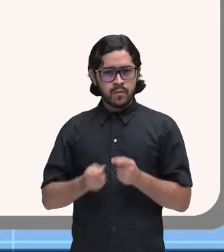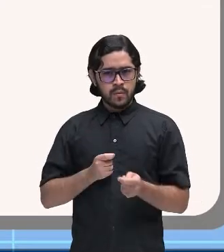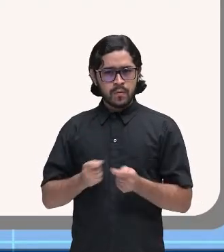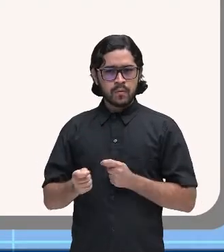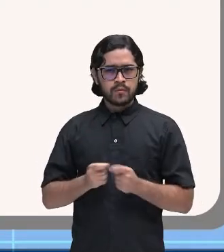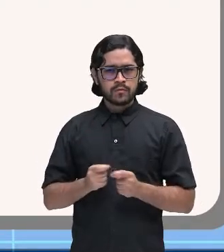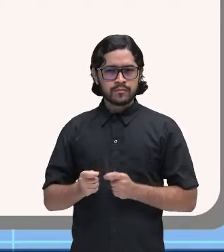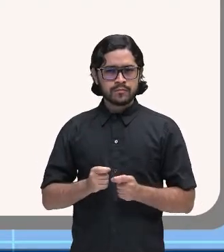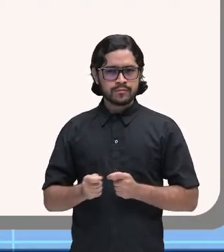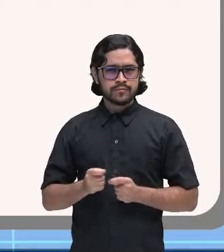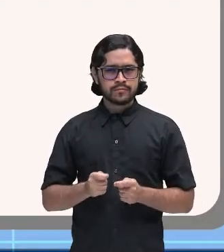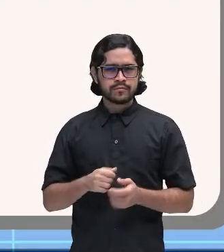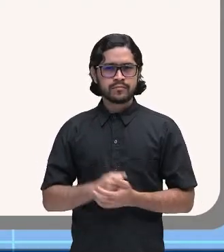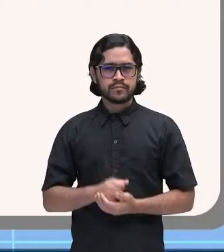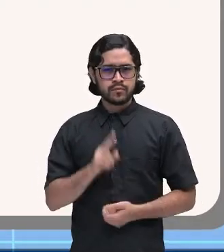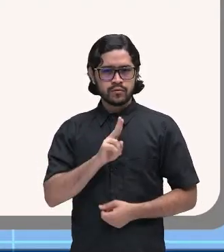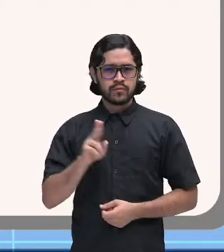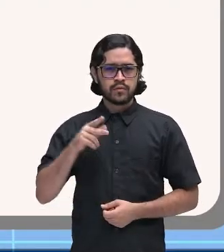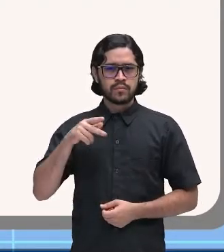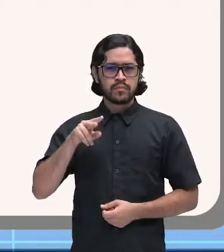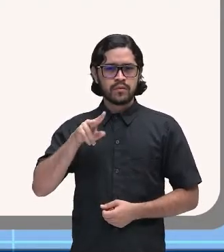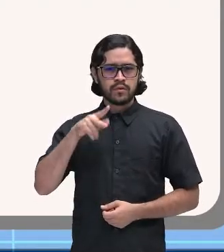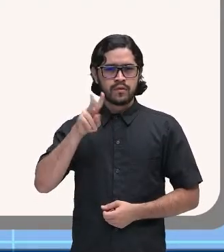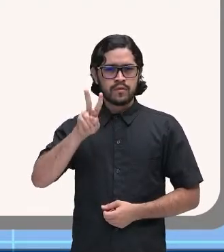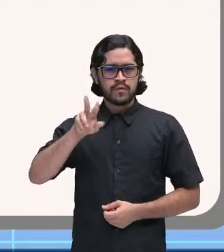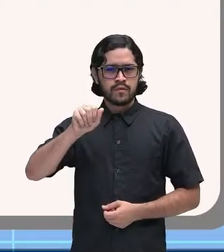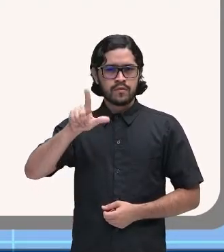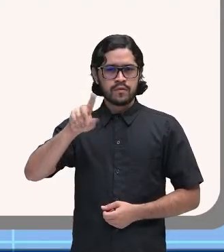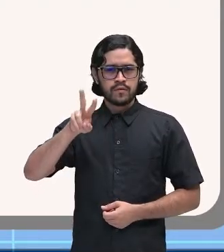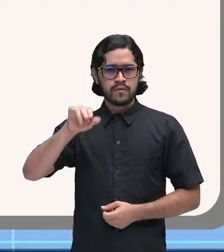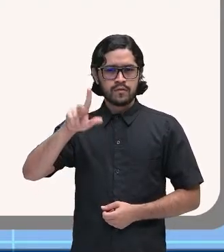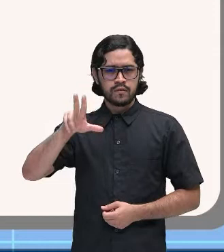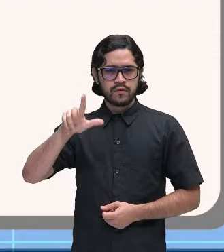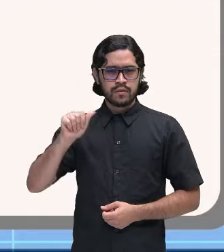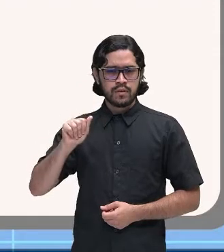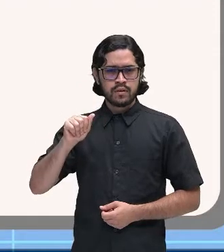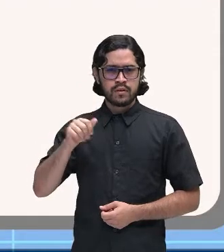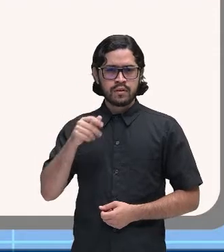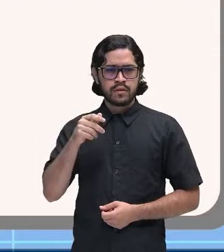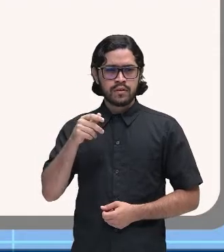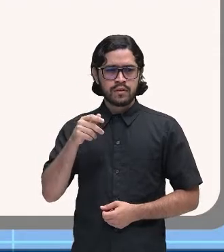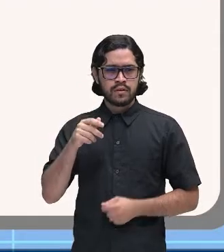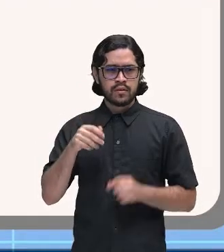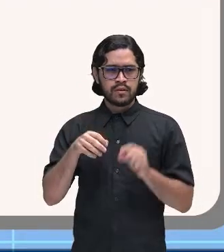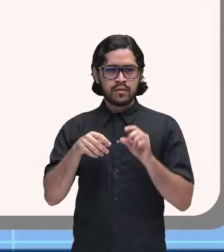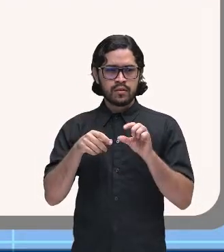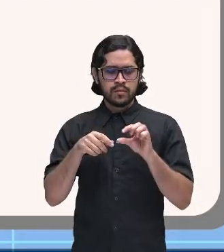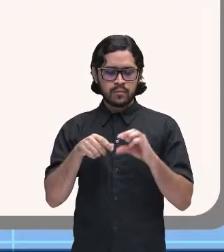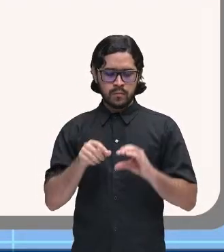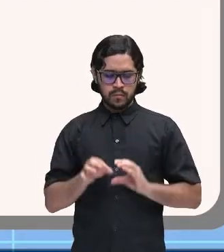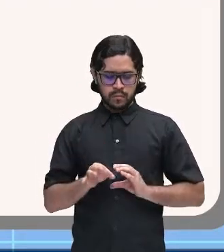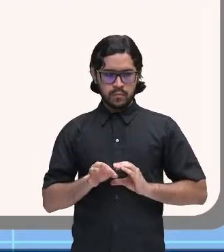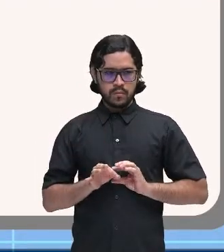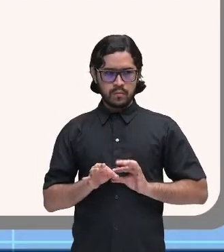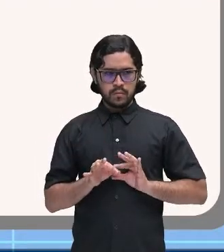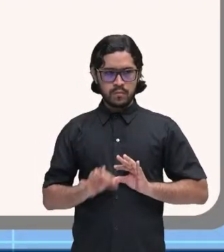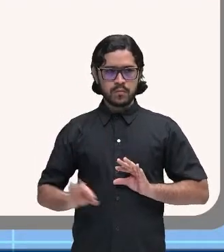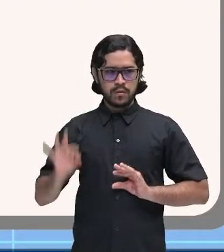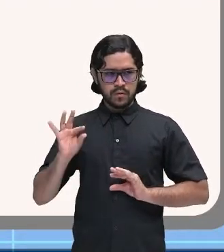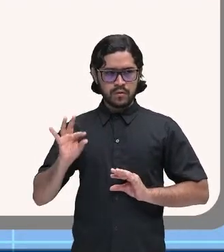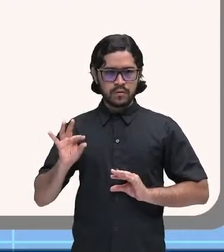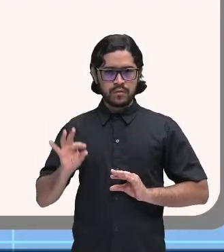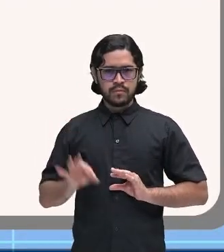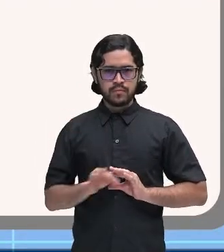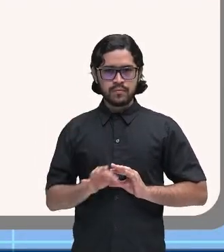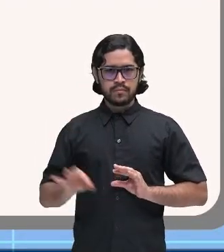gente chama de válvula pilórica, que é um esfíncter. Gente, o bolo alimentar chegou no estômago, ele não